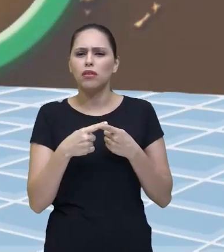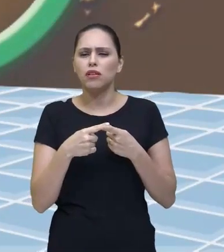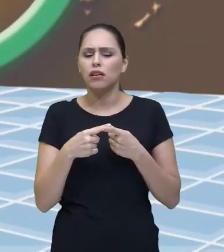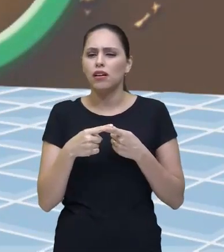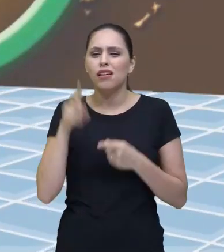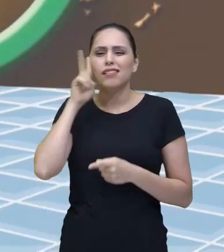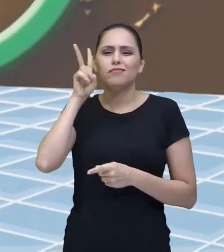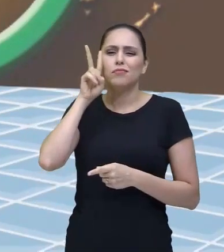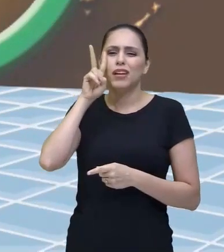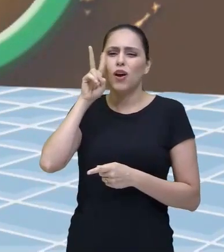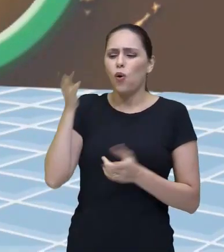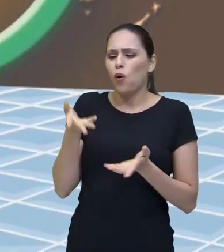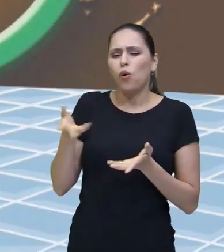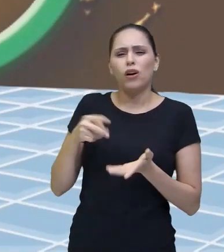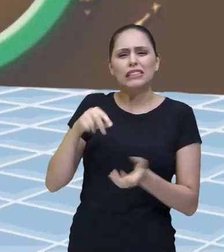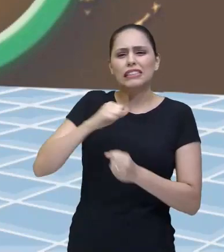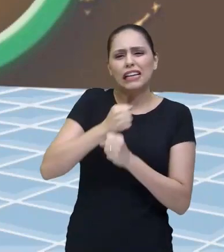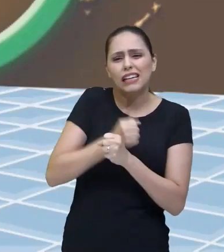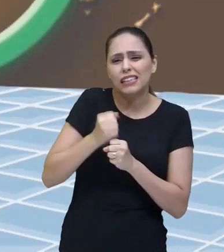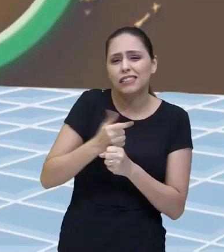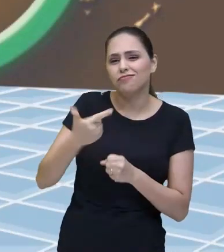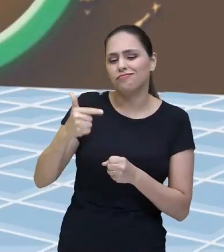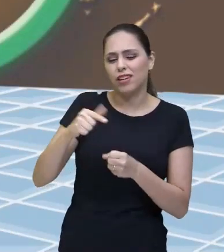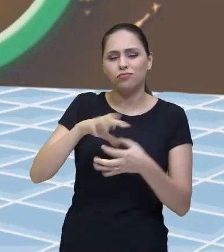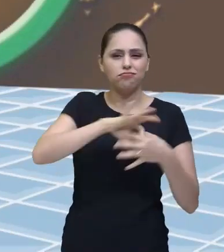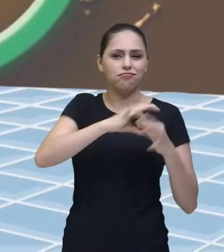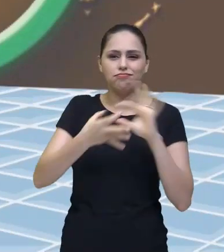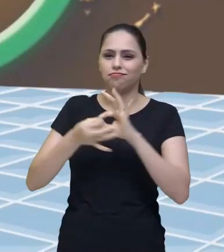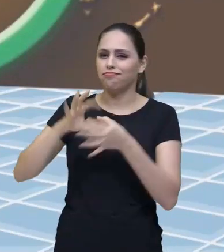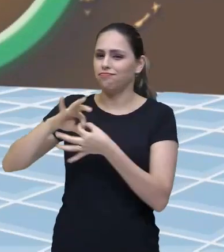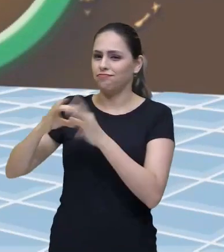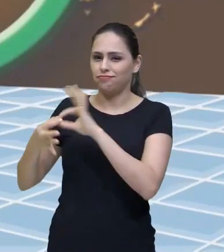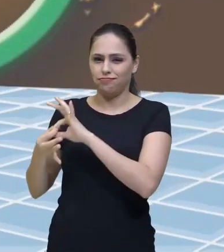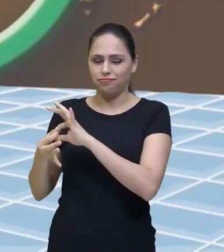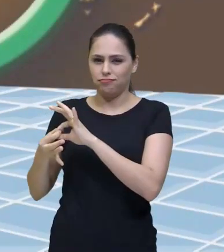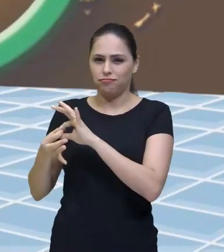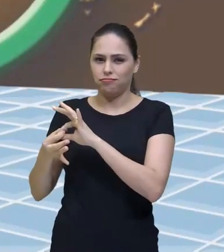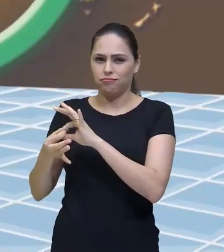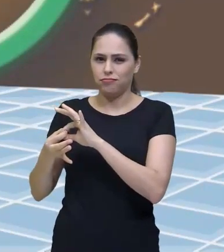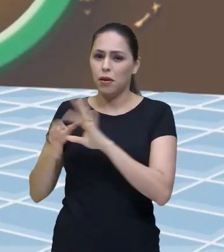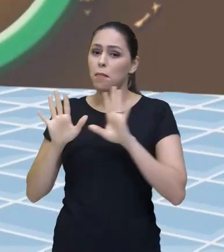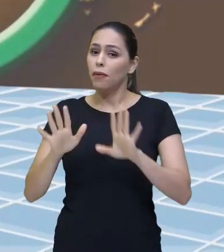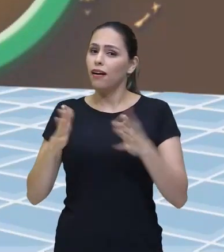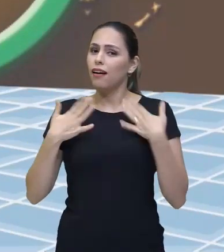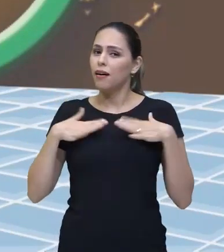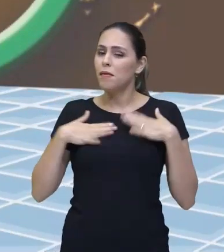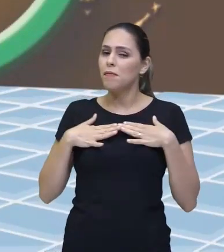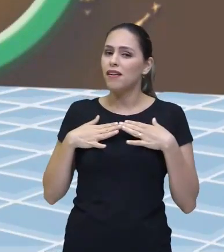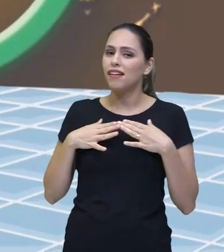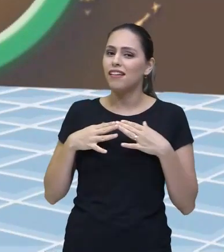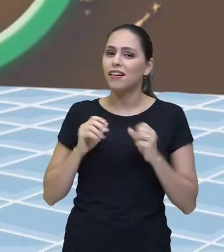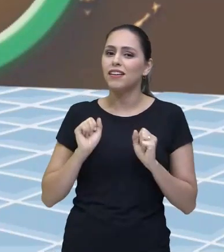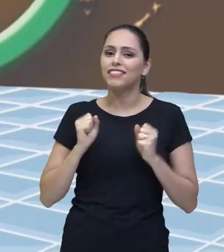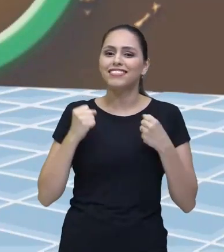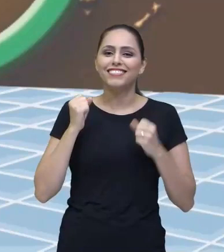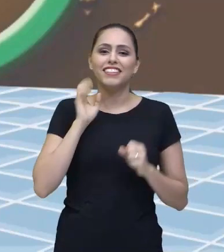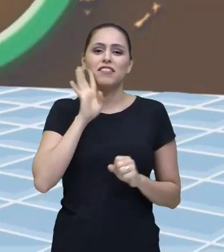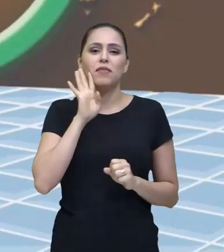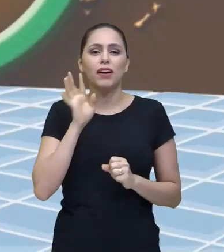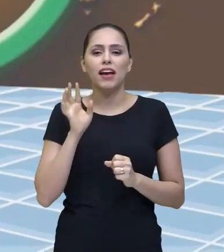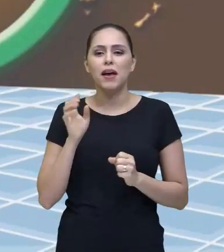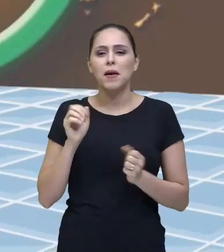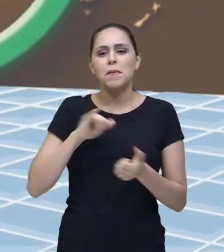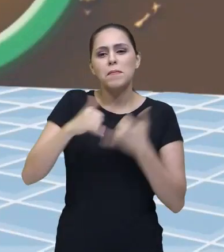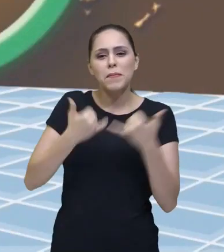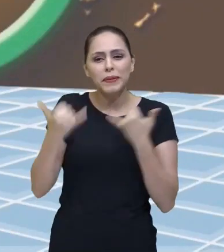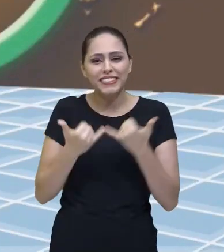não vai ter Olimpíada. Como assim não vai ter Olimpíada? Não. É. Sabe o que a gente vai fazer para se animar? O quê? Vamos brincar de Festival Olímpico? Oba,